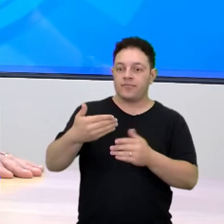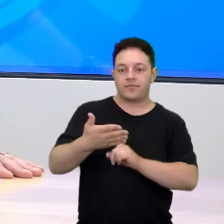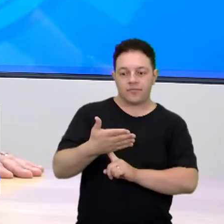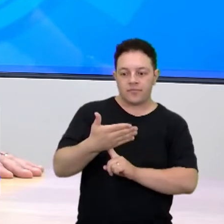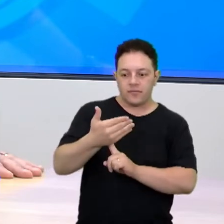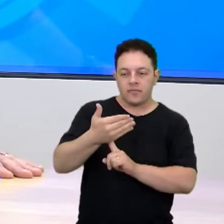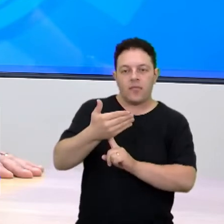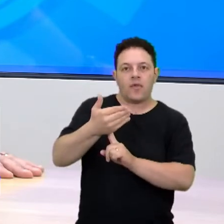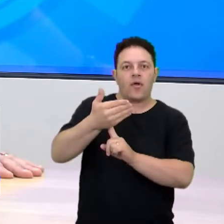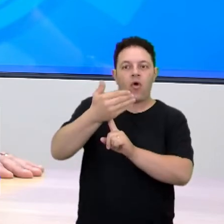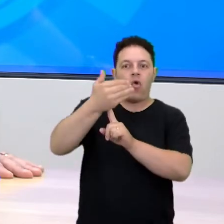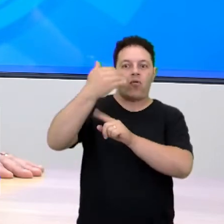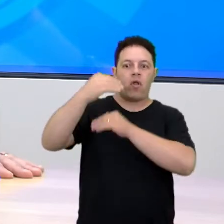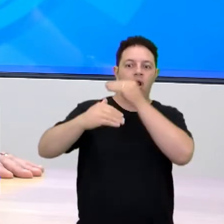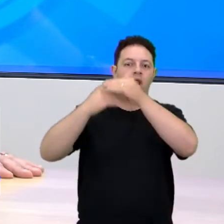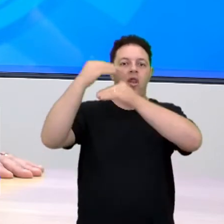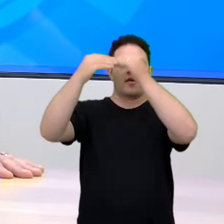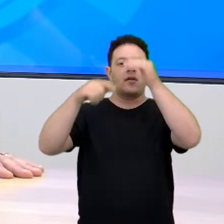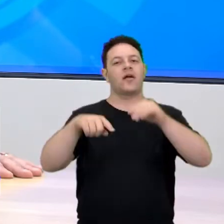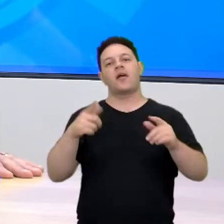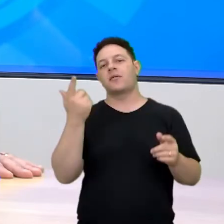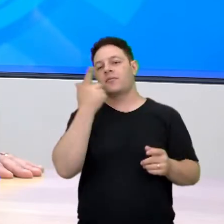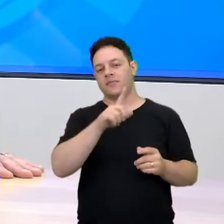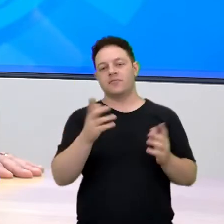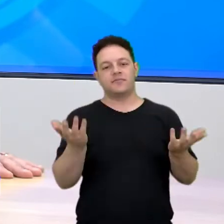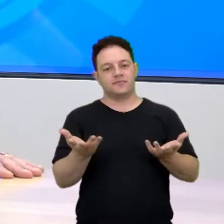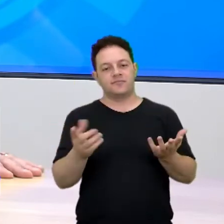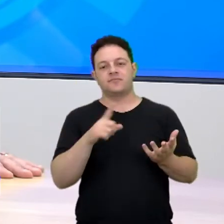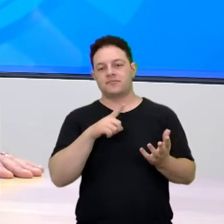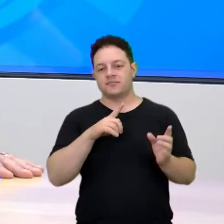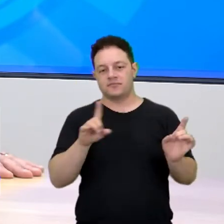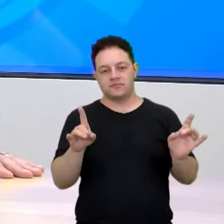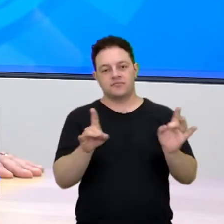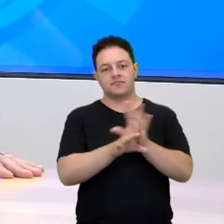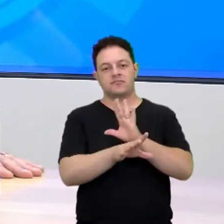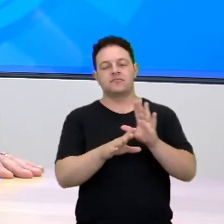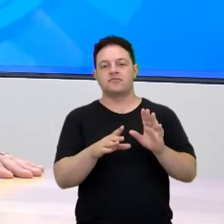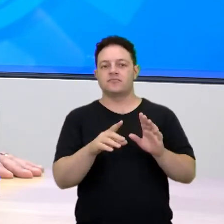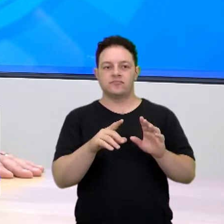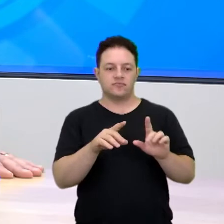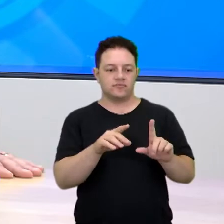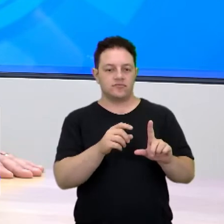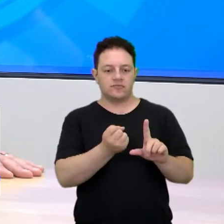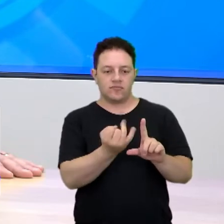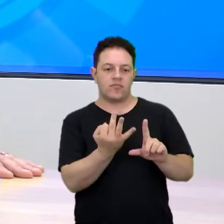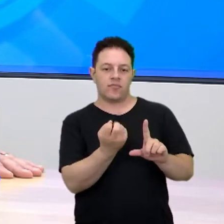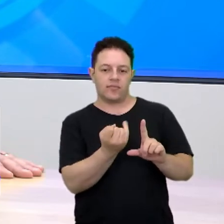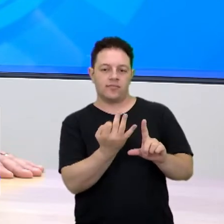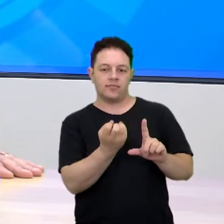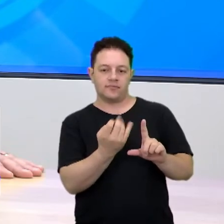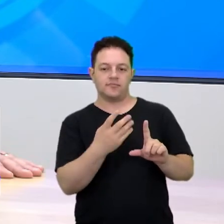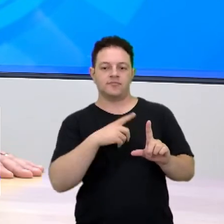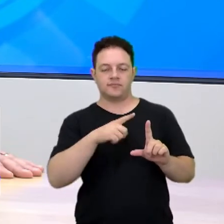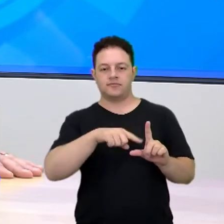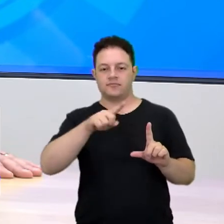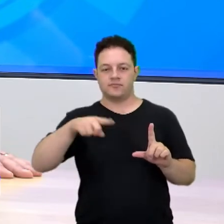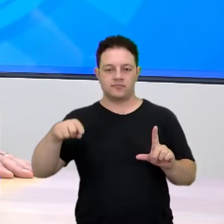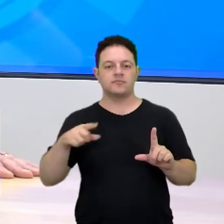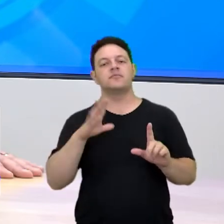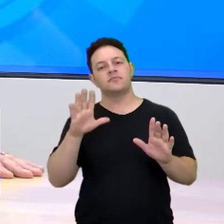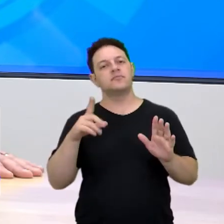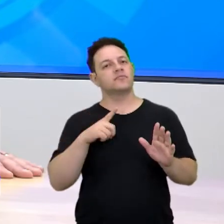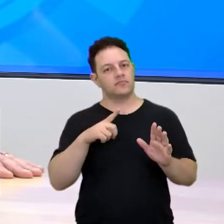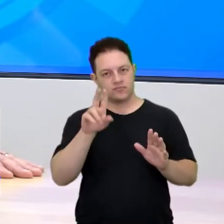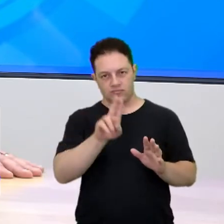tecnologia, então os aparelhos hoje eles são aparelhos, né, com digitalização, mas ainda se utiliza muito desse tipo de